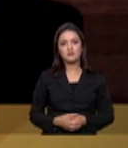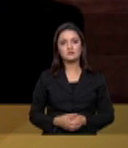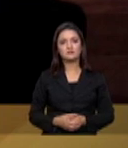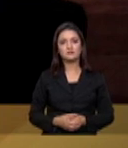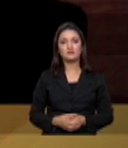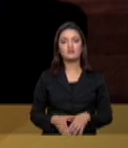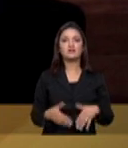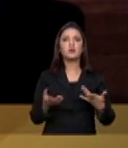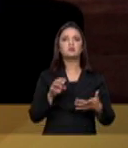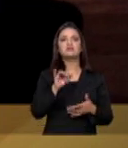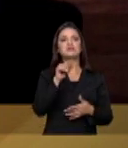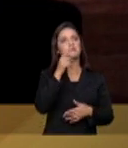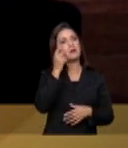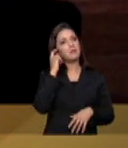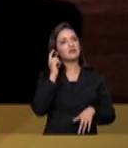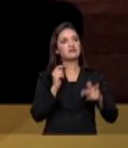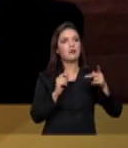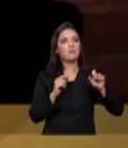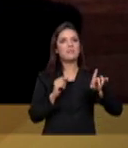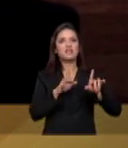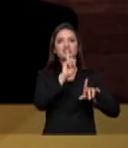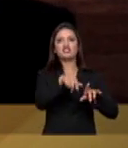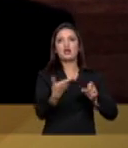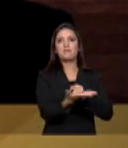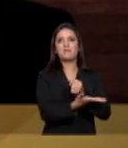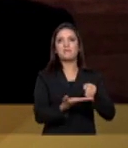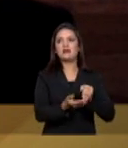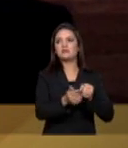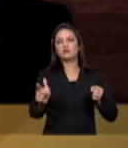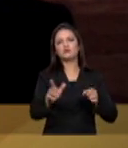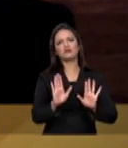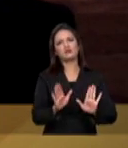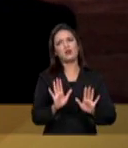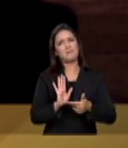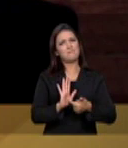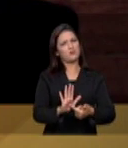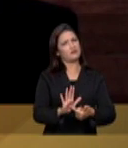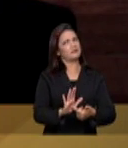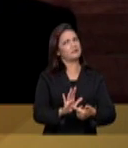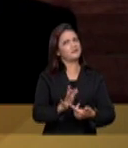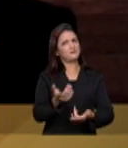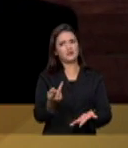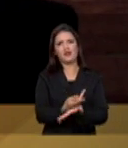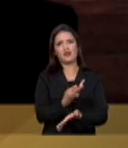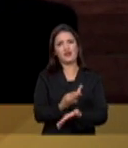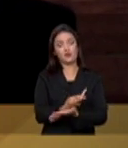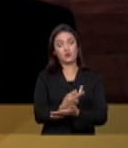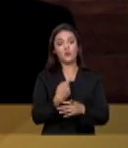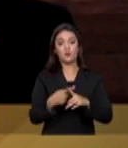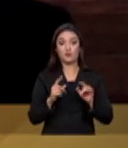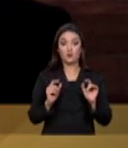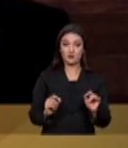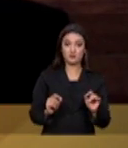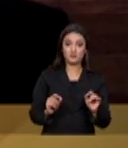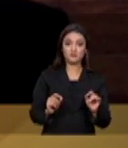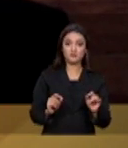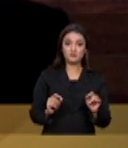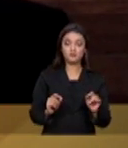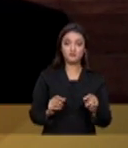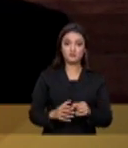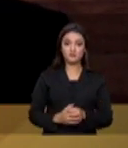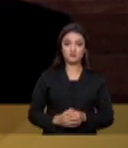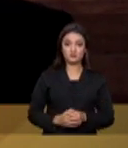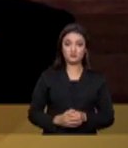modo inequívoco a compreensão desse tribunal isso porque de um lá apesar da